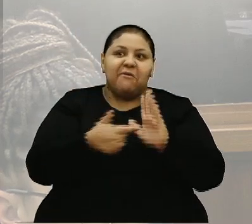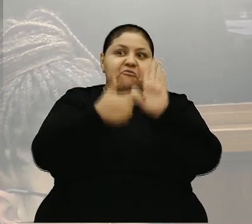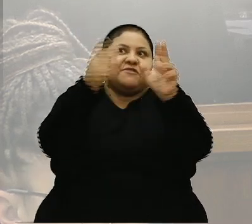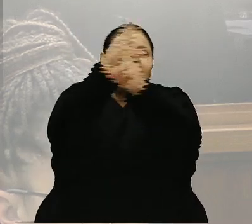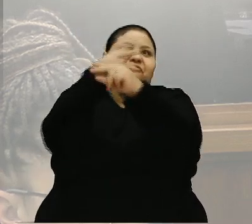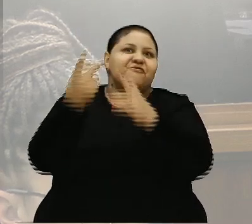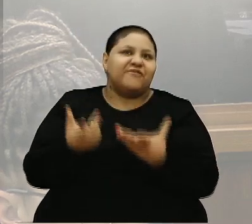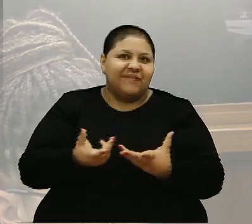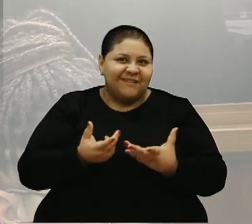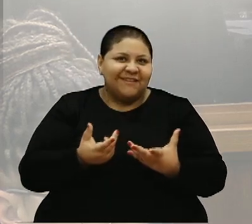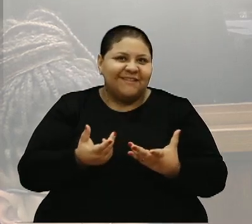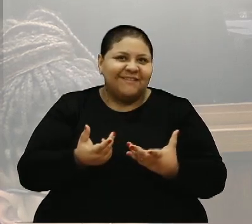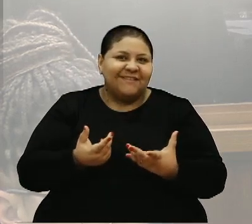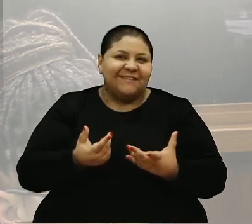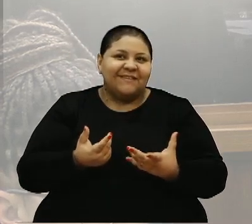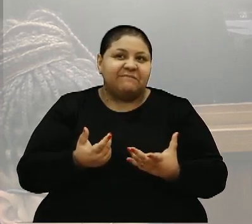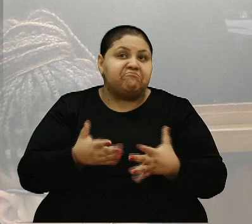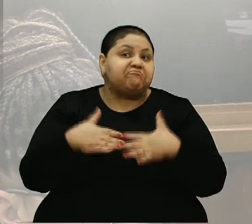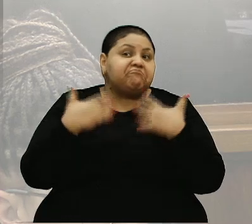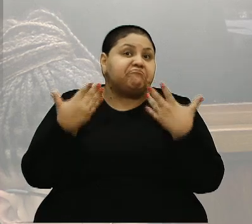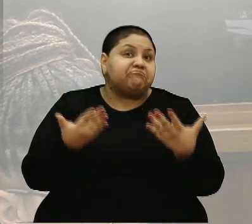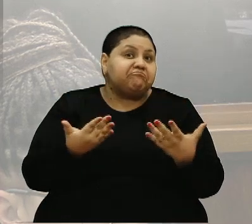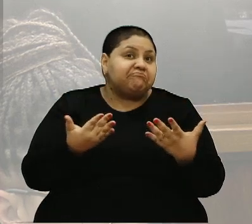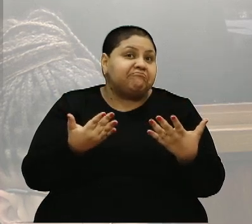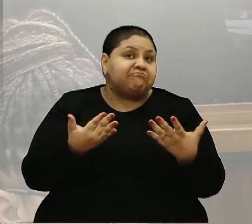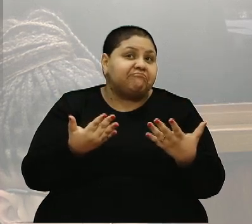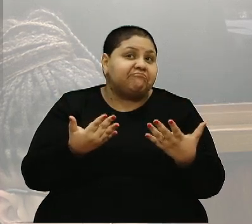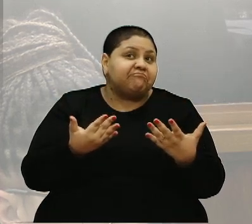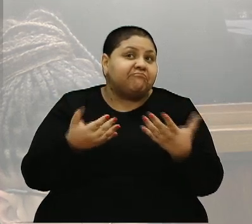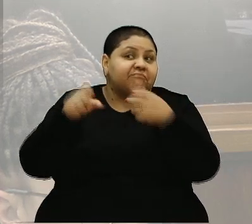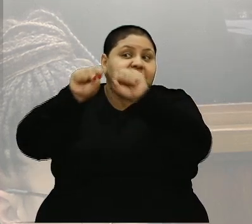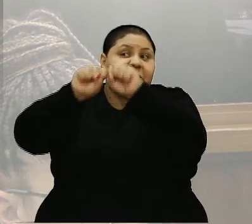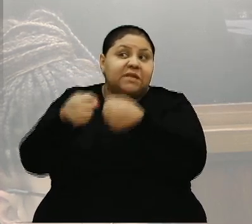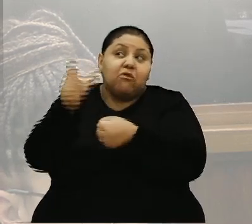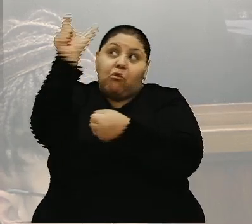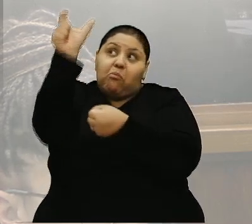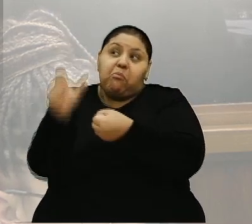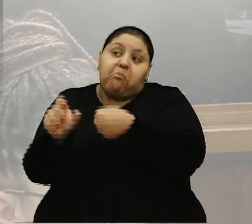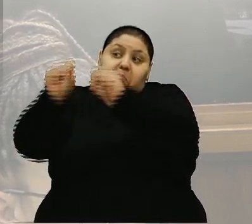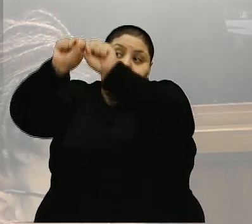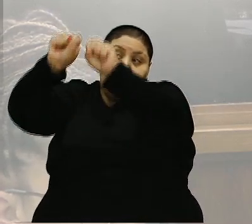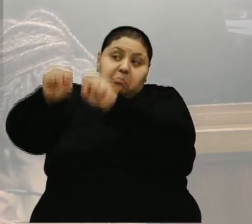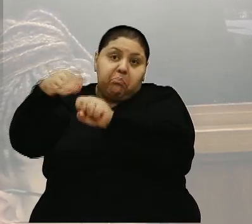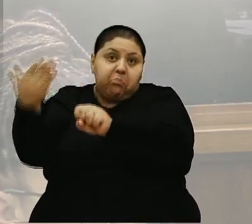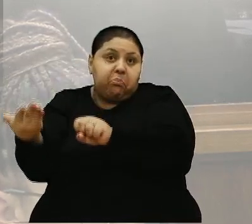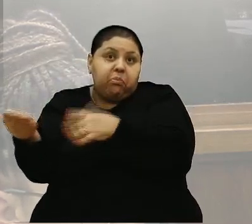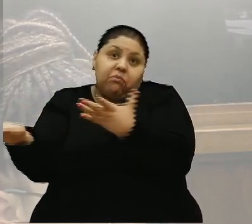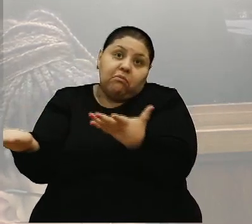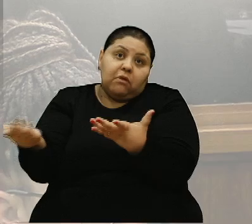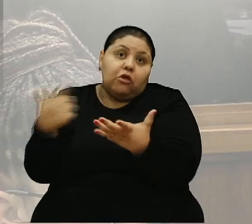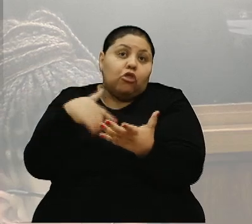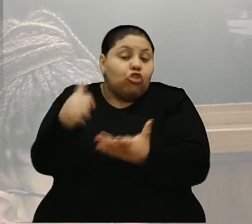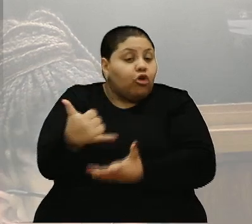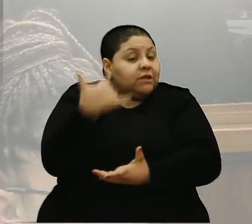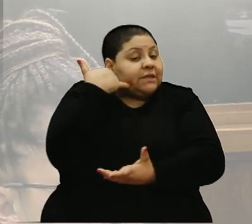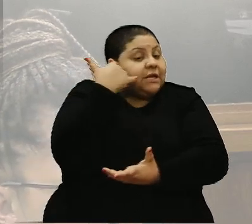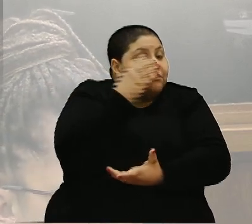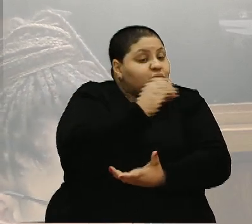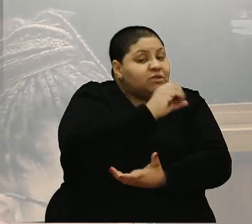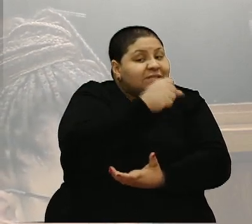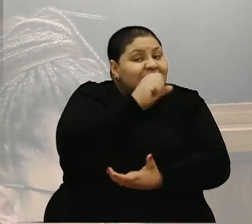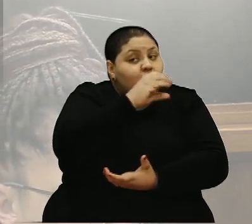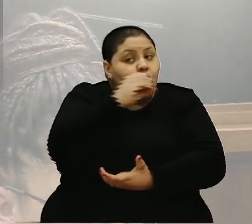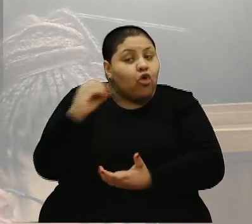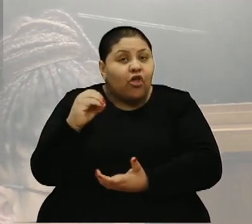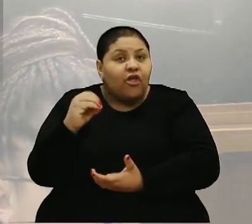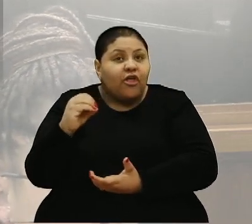quê? Sinal de fumaça, derrubar os postes, talvez, né? Porque nós ligamos 0800, vereadora Estela,